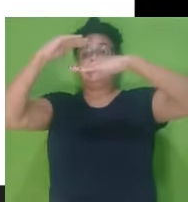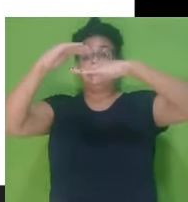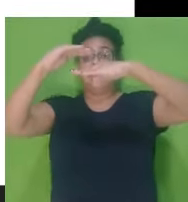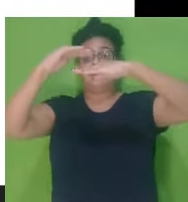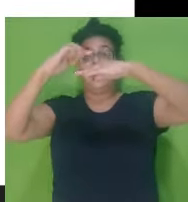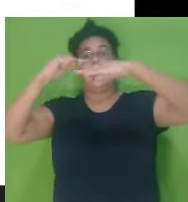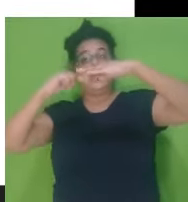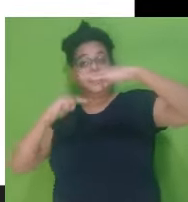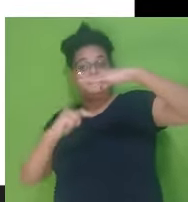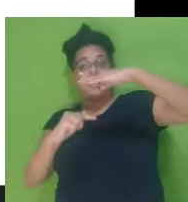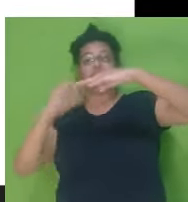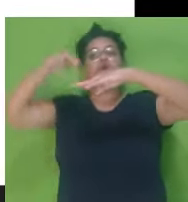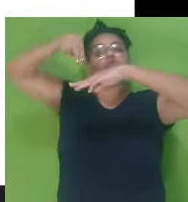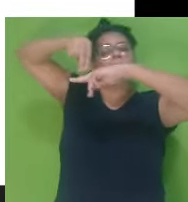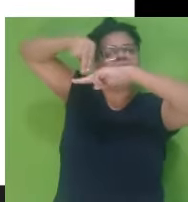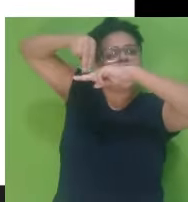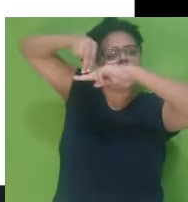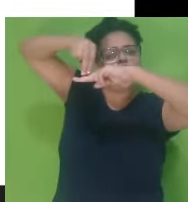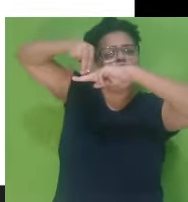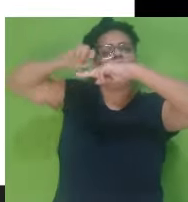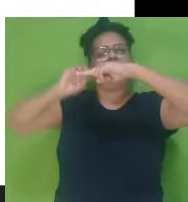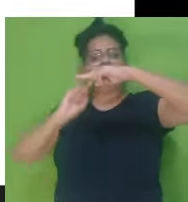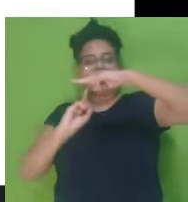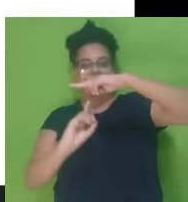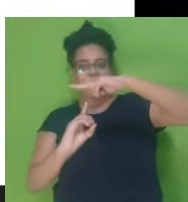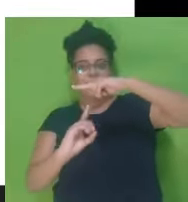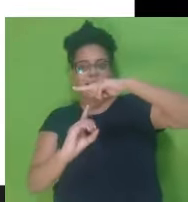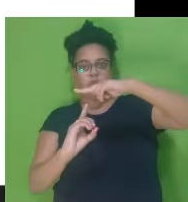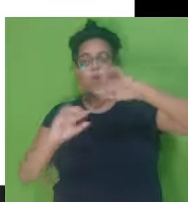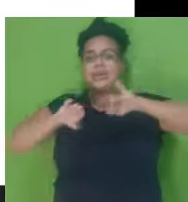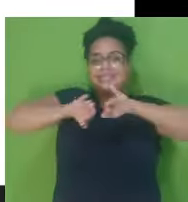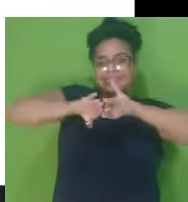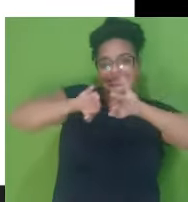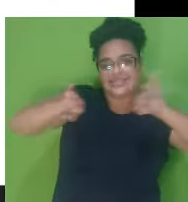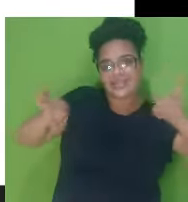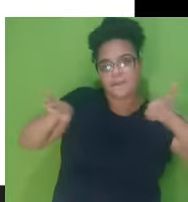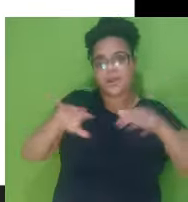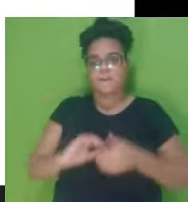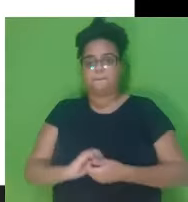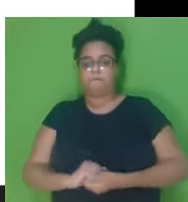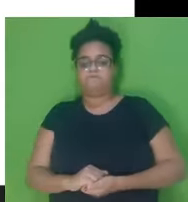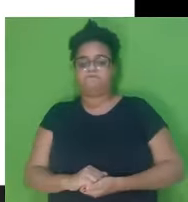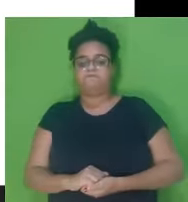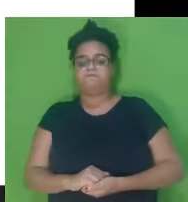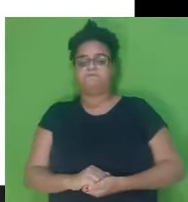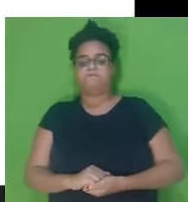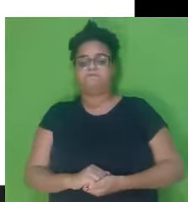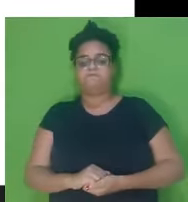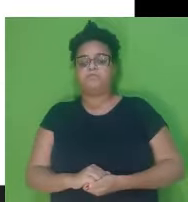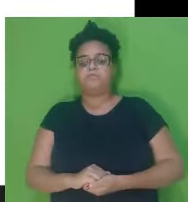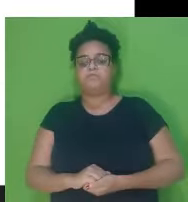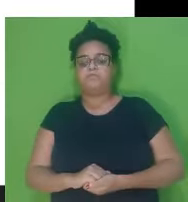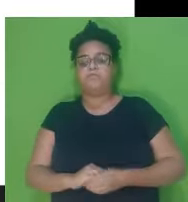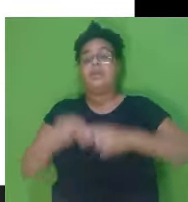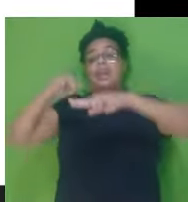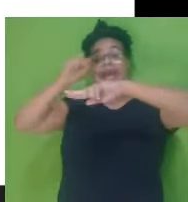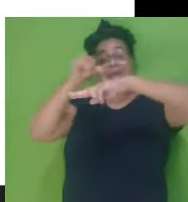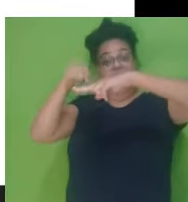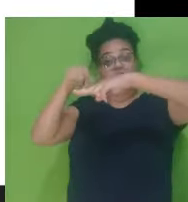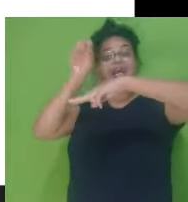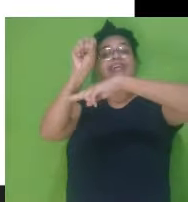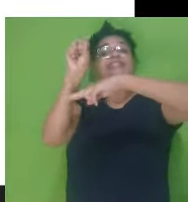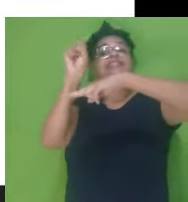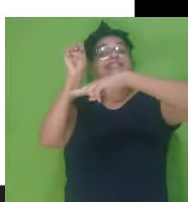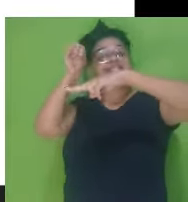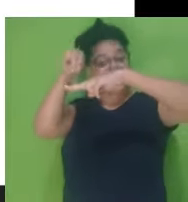embaixo, numerador e denominador, e separar. Então a gente fica com seno